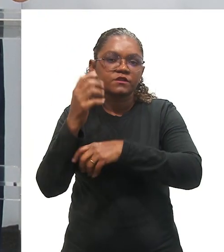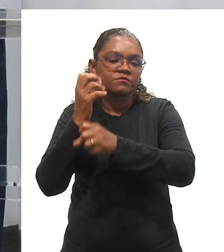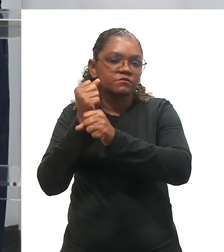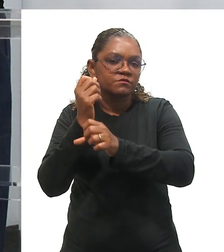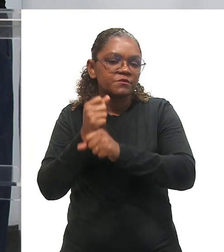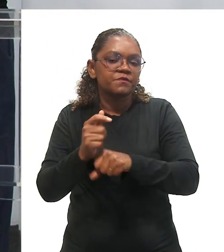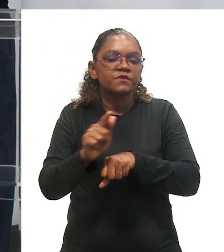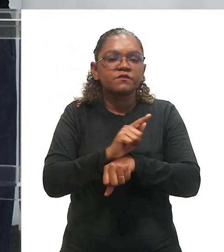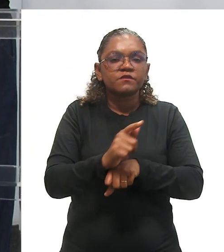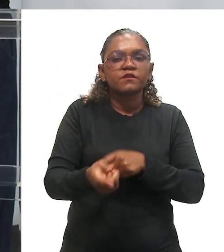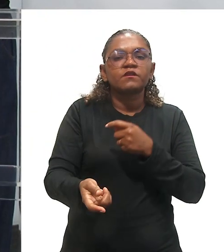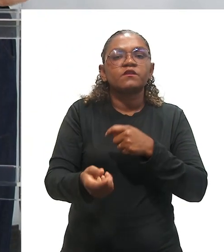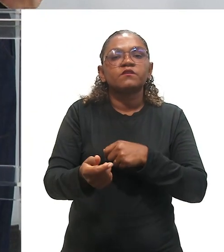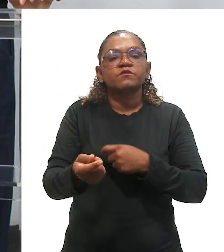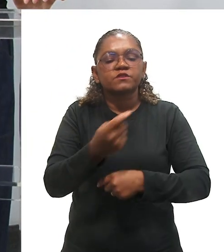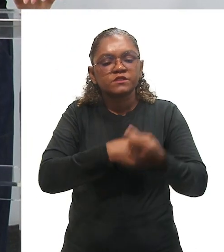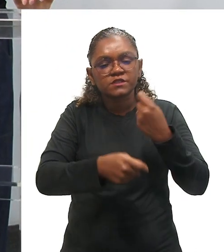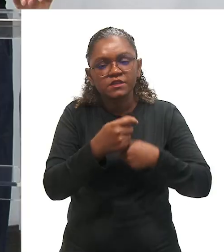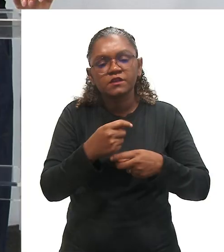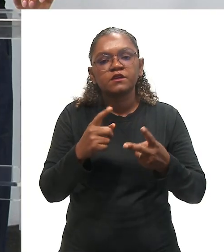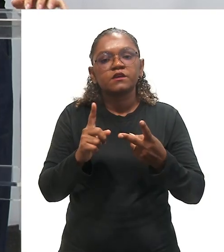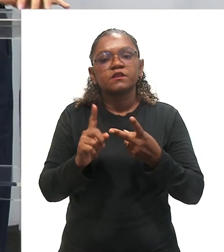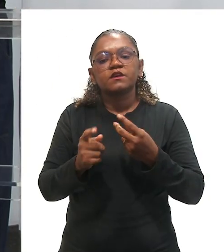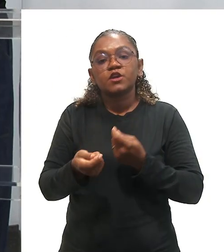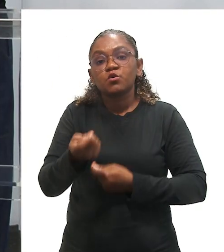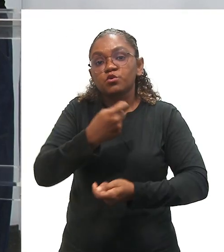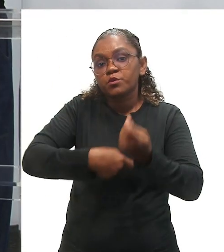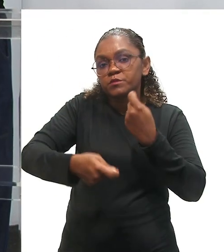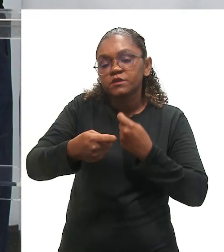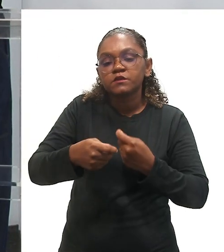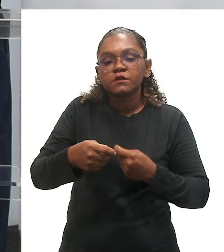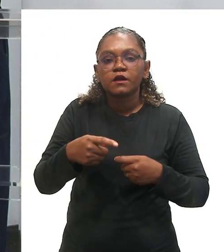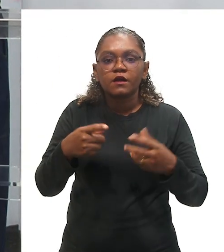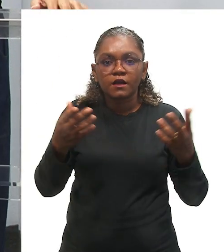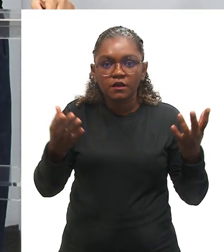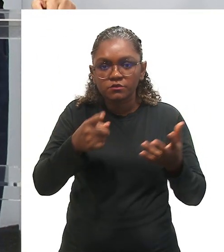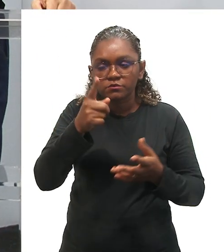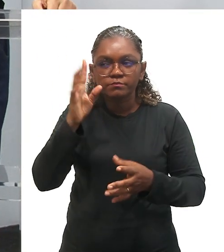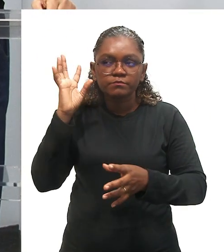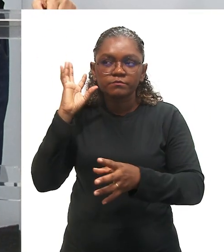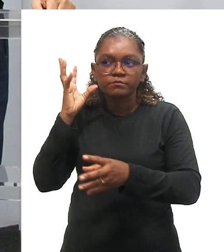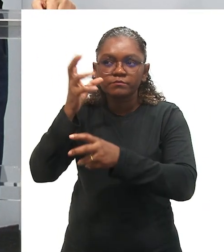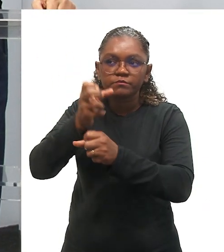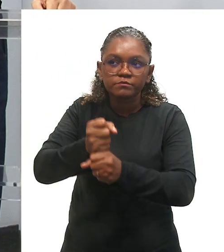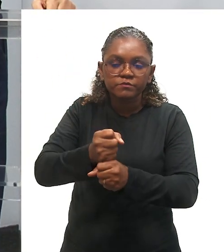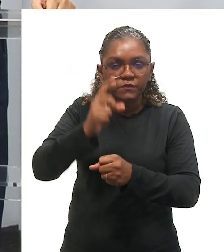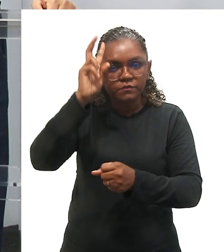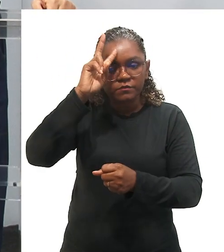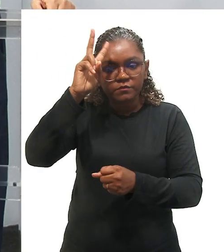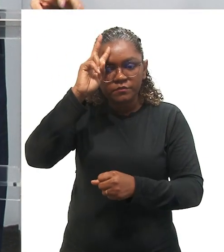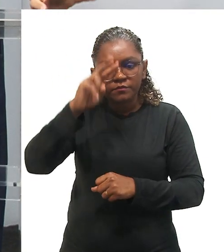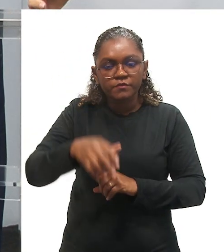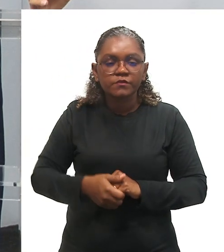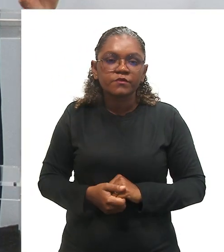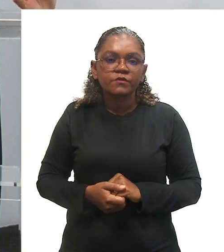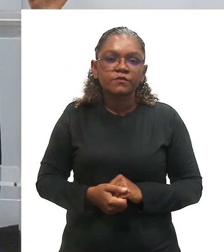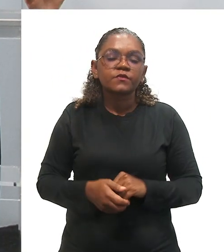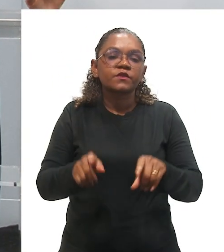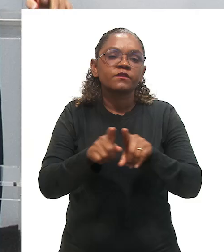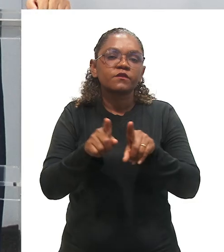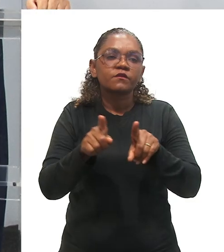financeira, economia, o que você está vendo agora, e faça o link. Faça o link. Vamos lá para